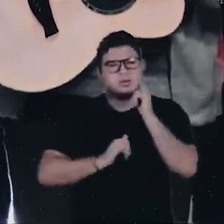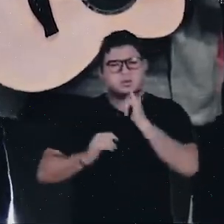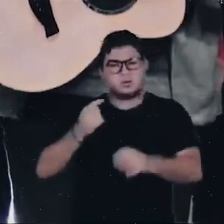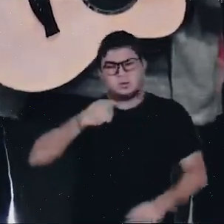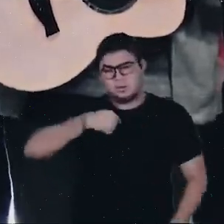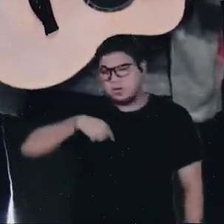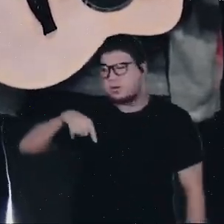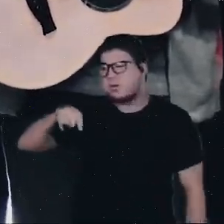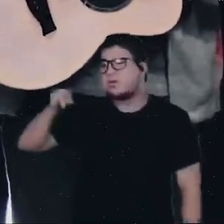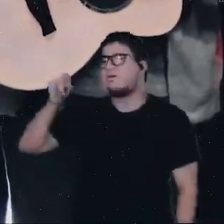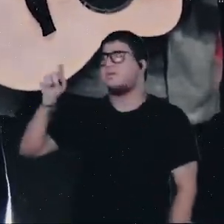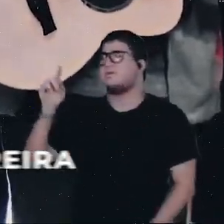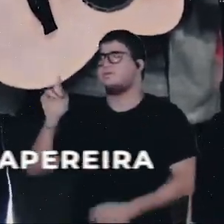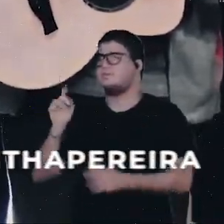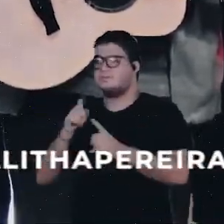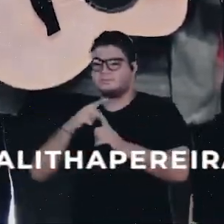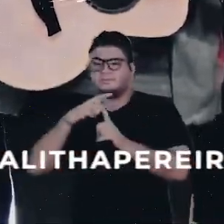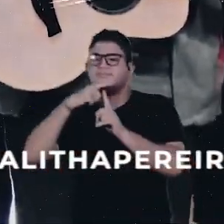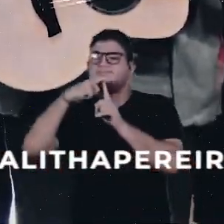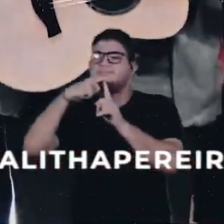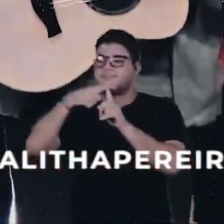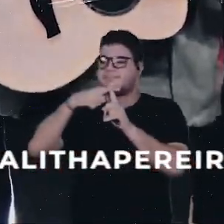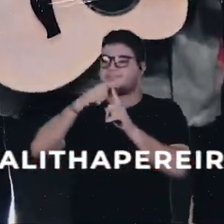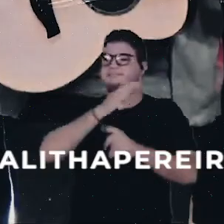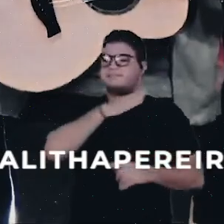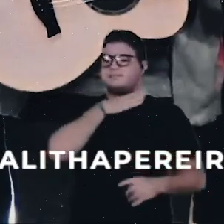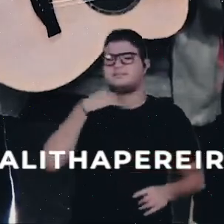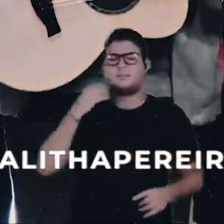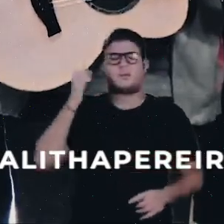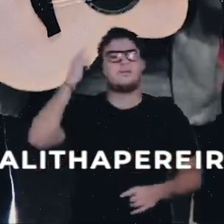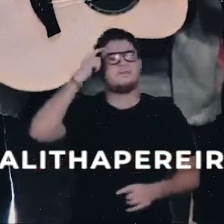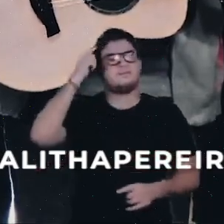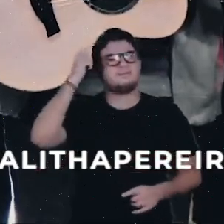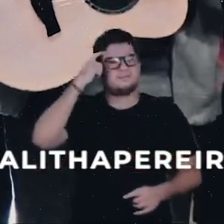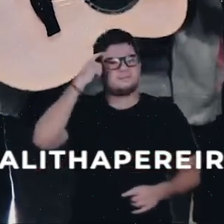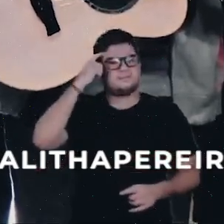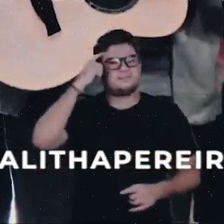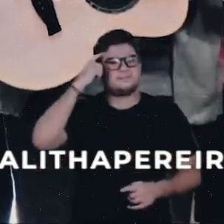que meu único filho morra. Ou seja, pensa no